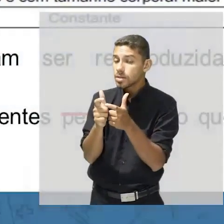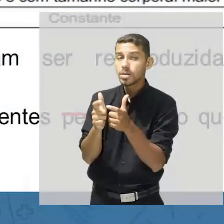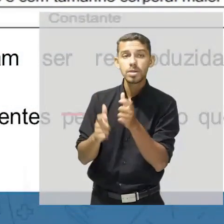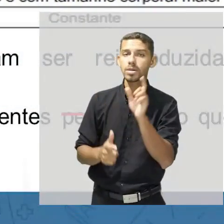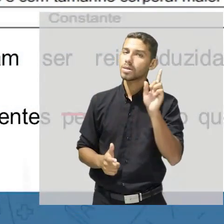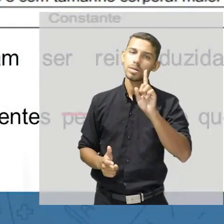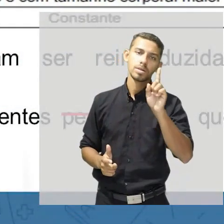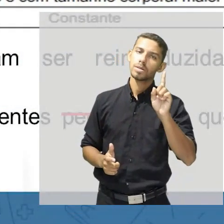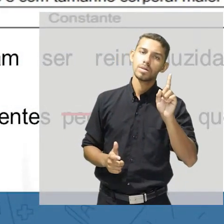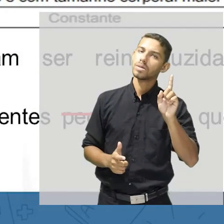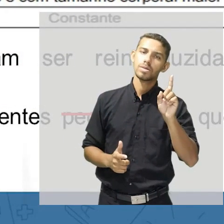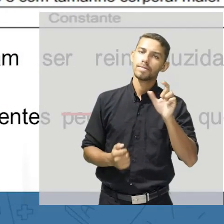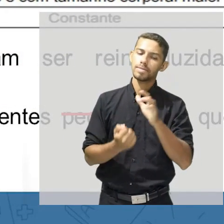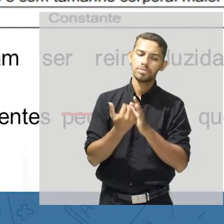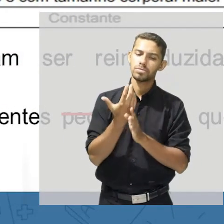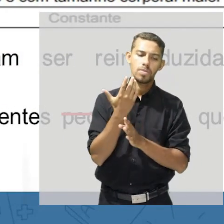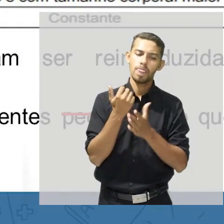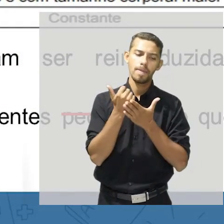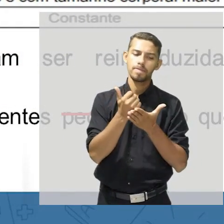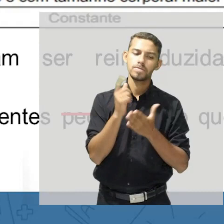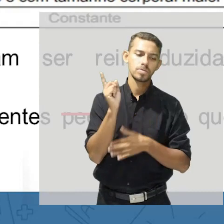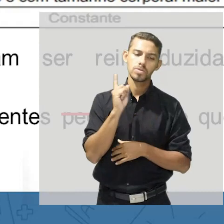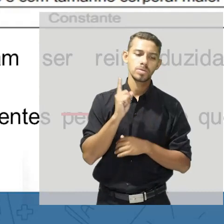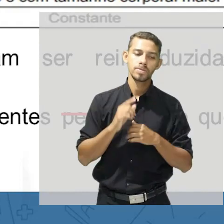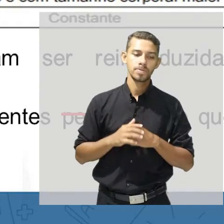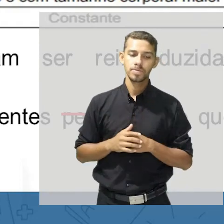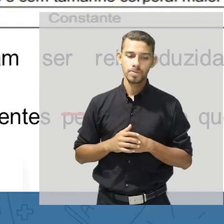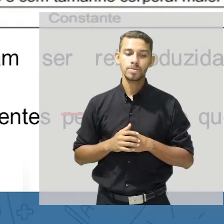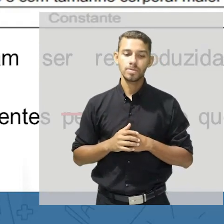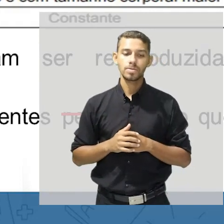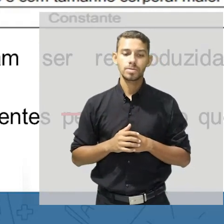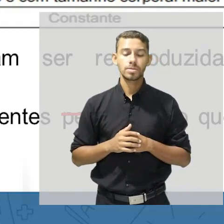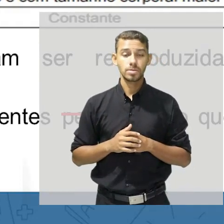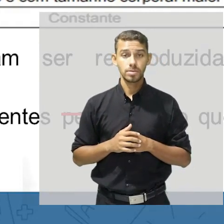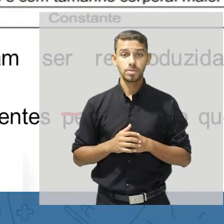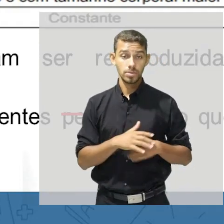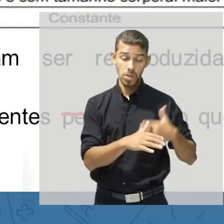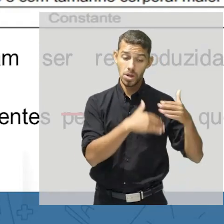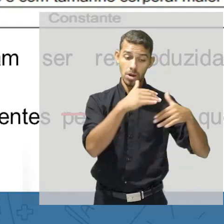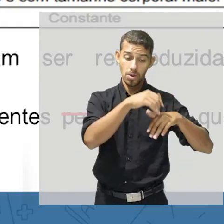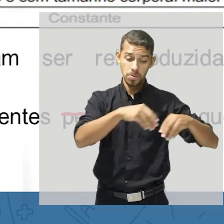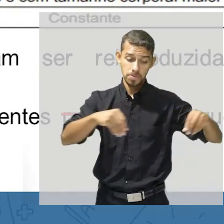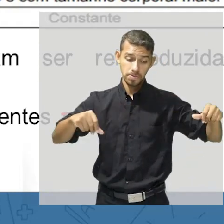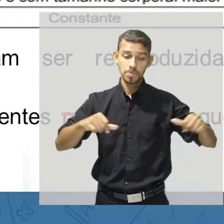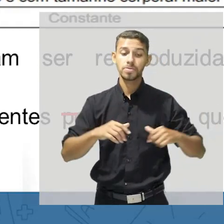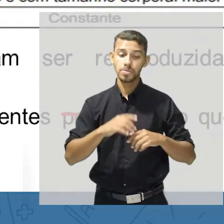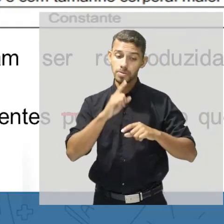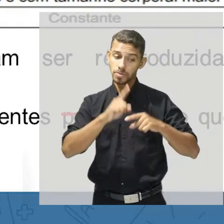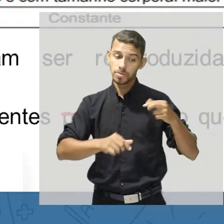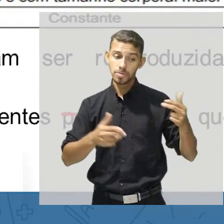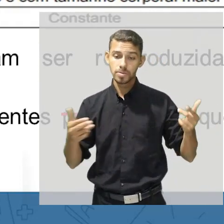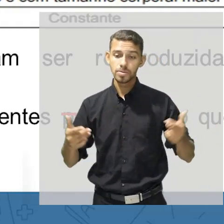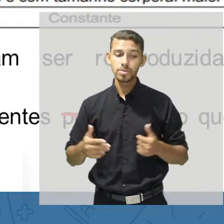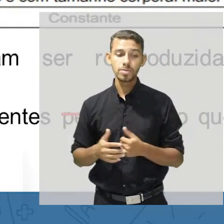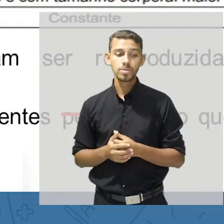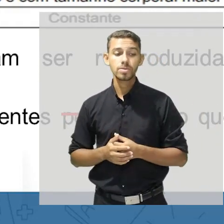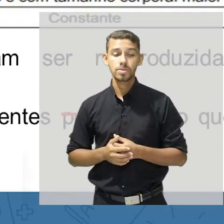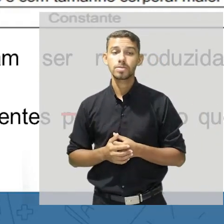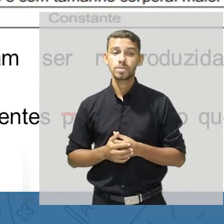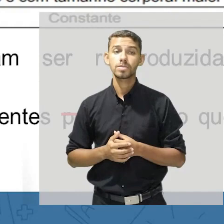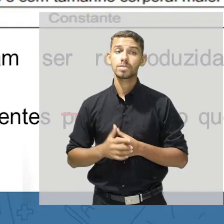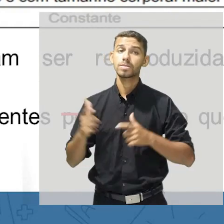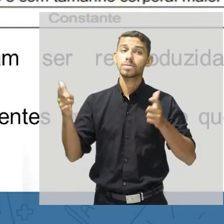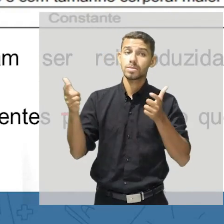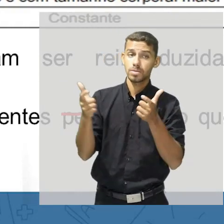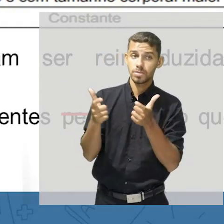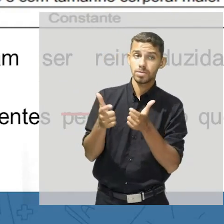aqui não vai ajudar, tá? Com relação ao desenvolvimento dessas espécies, ok? Isso diminui